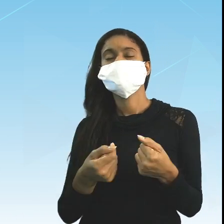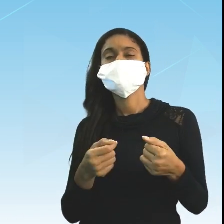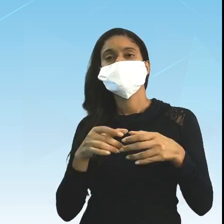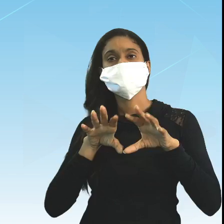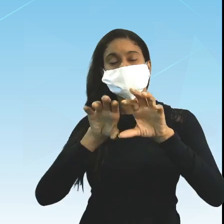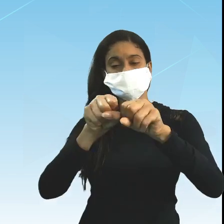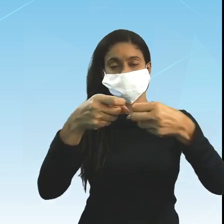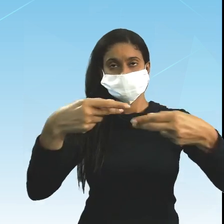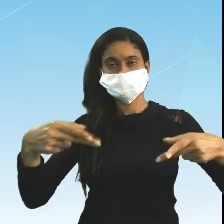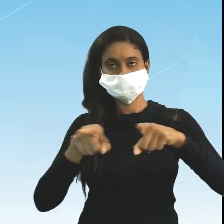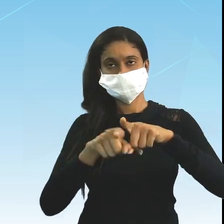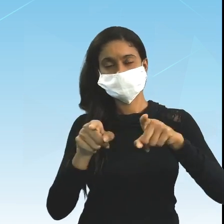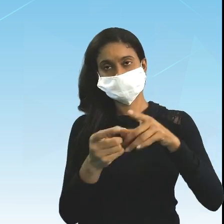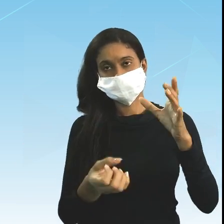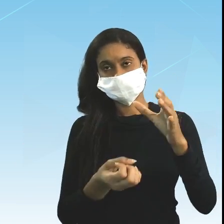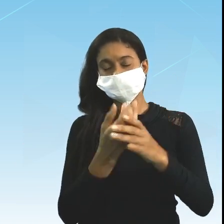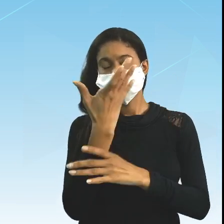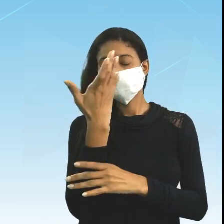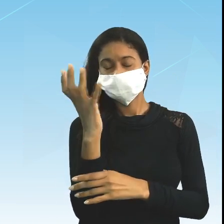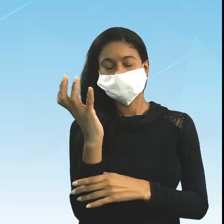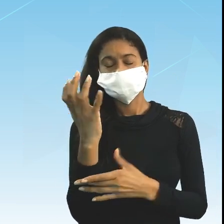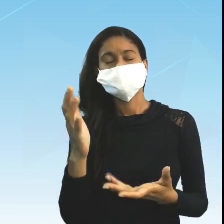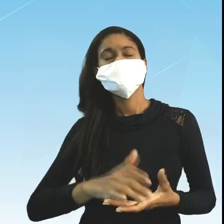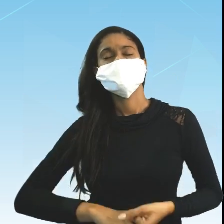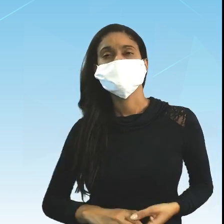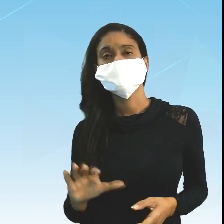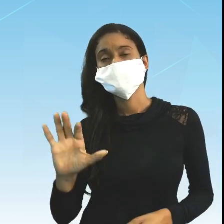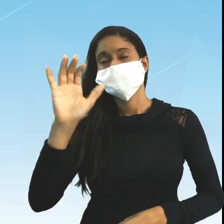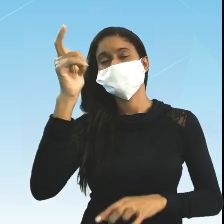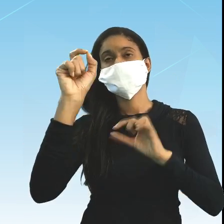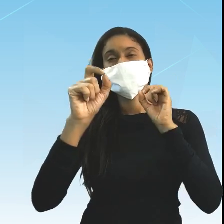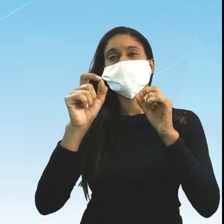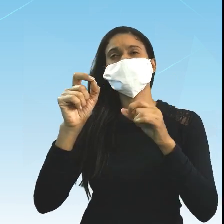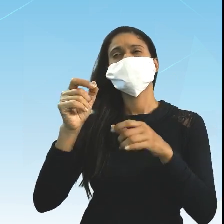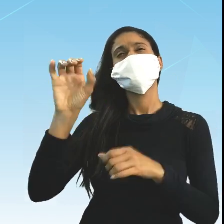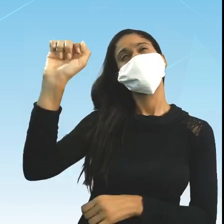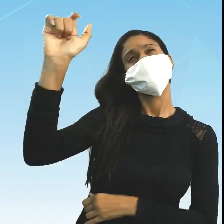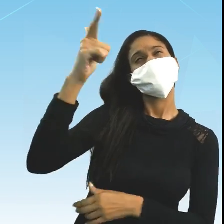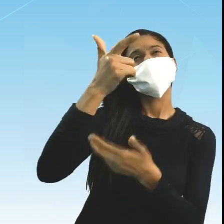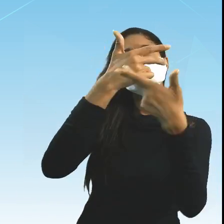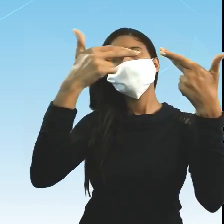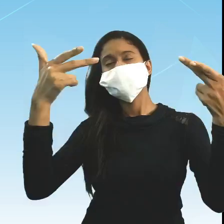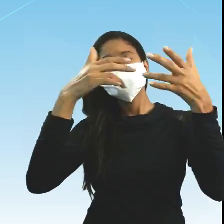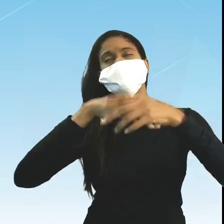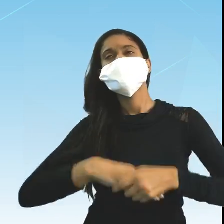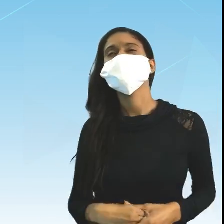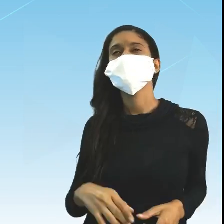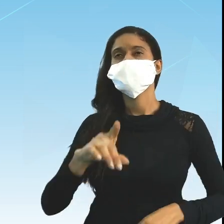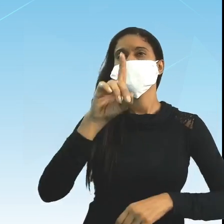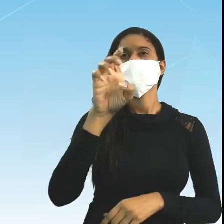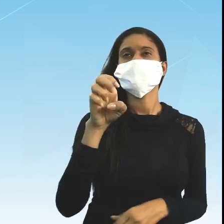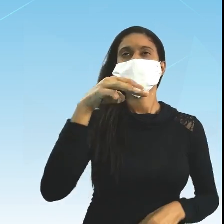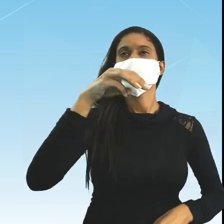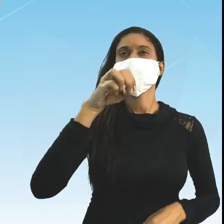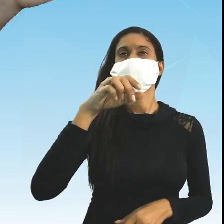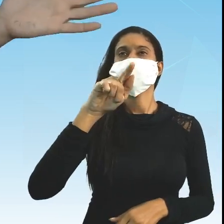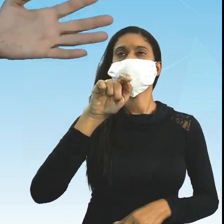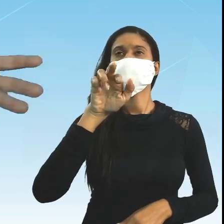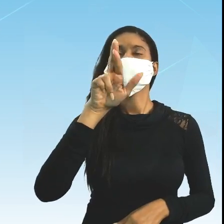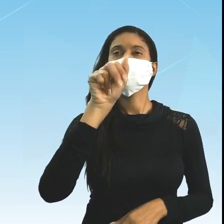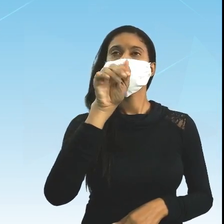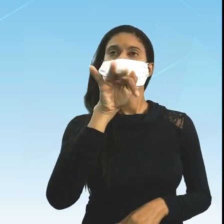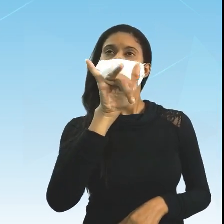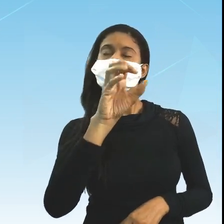O climático é os tipos de clima que vocês têm, o tipo de solo, tal, tudo. O demográfico, a região onde tem